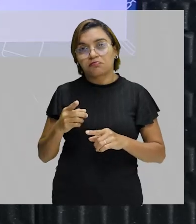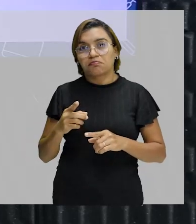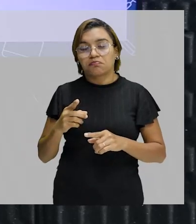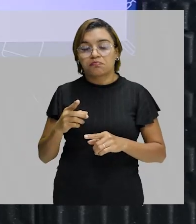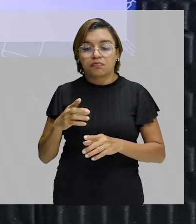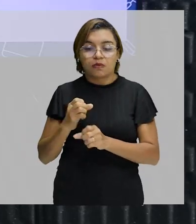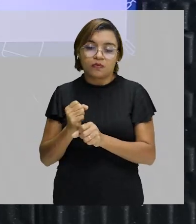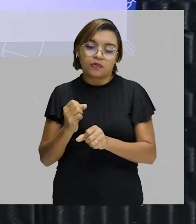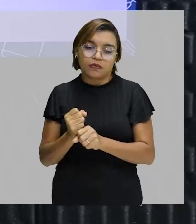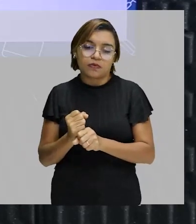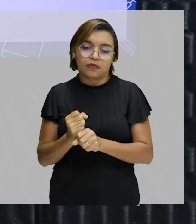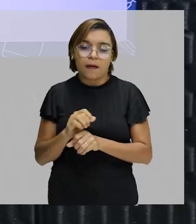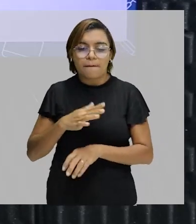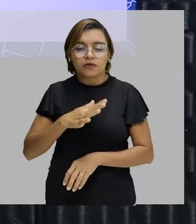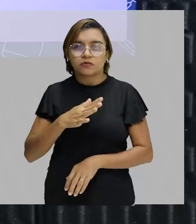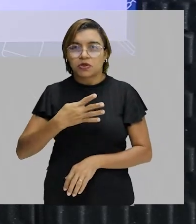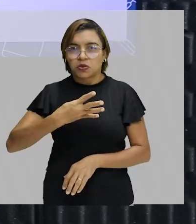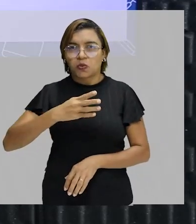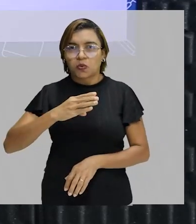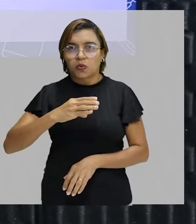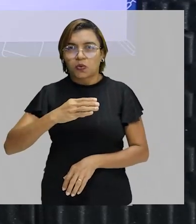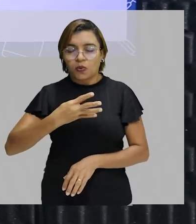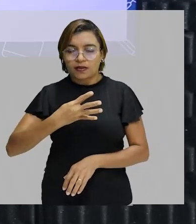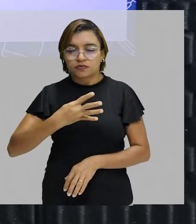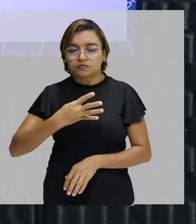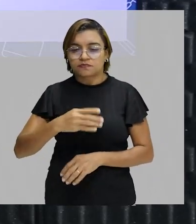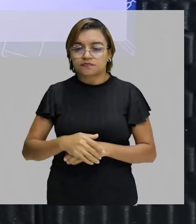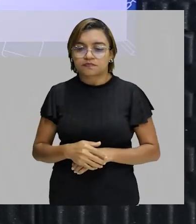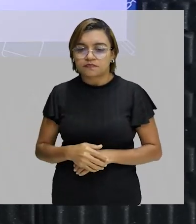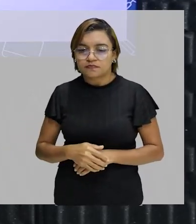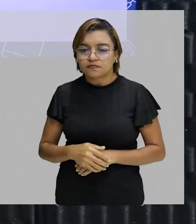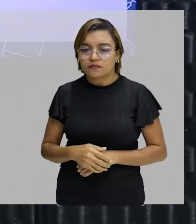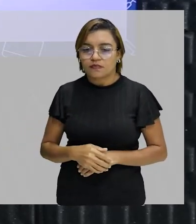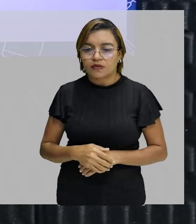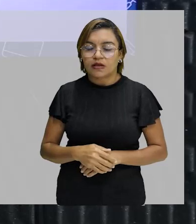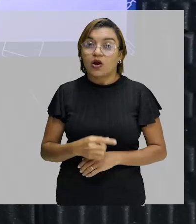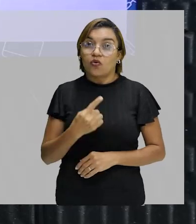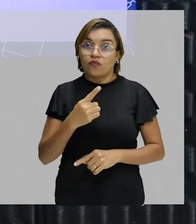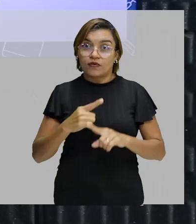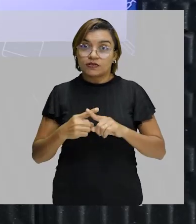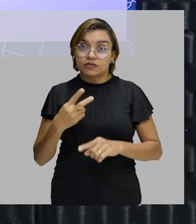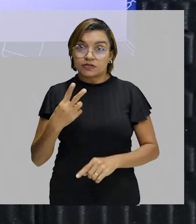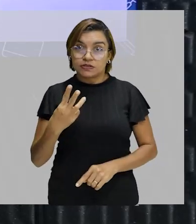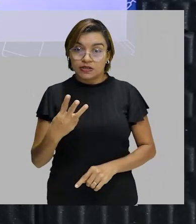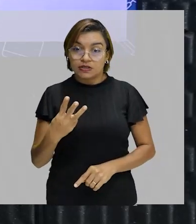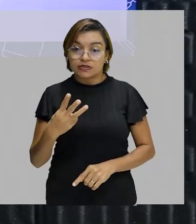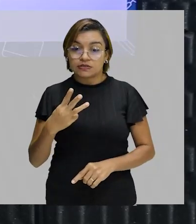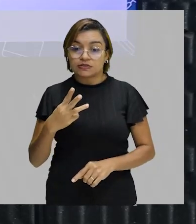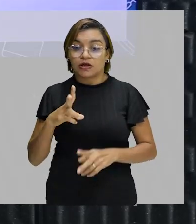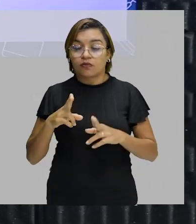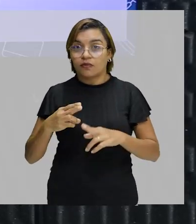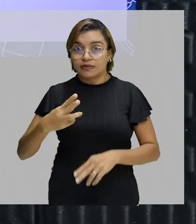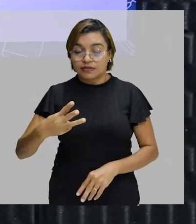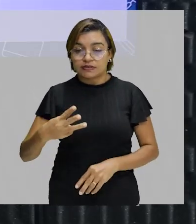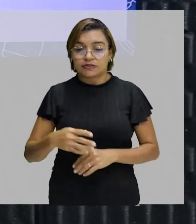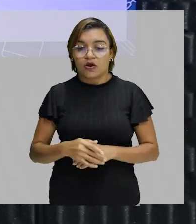4. 1 vezes 3, 3. Então, a fórmula mínima da vitamina C,